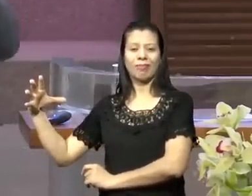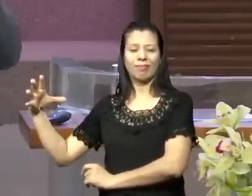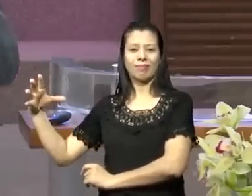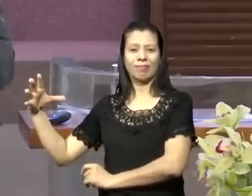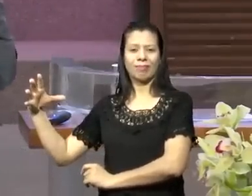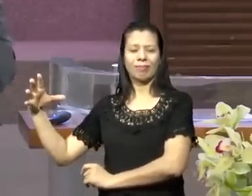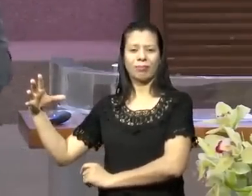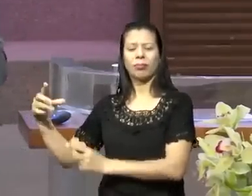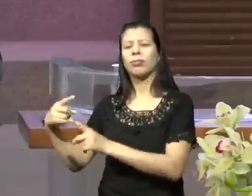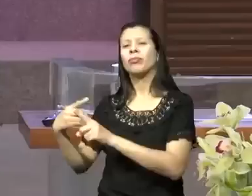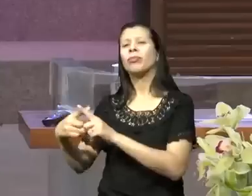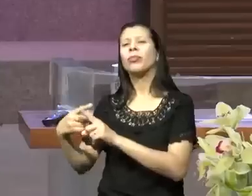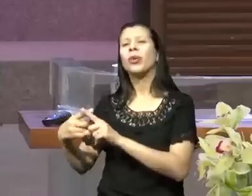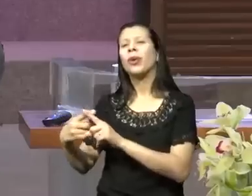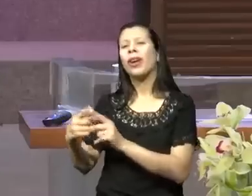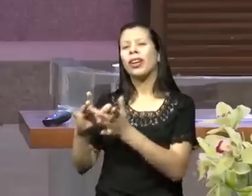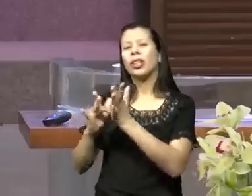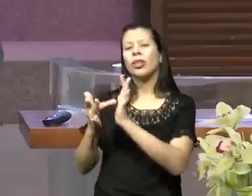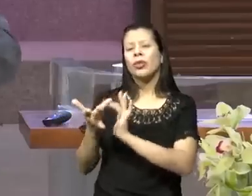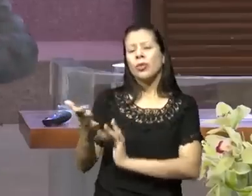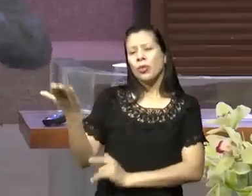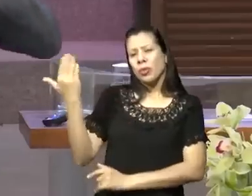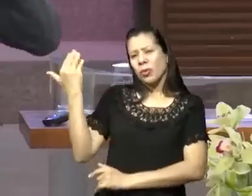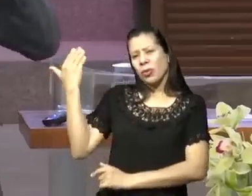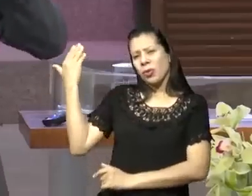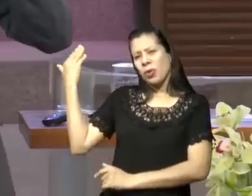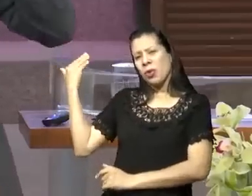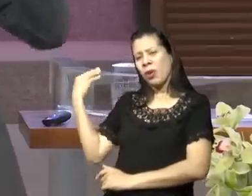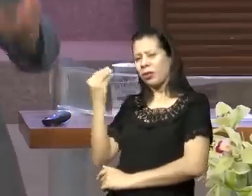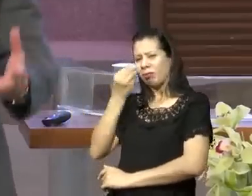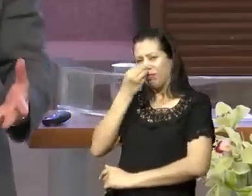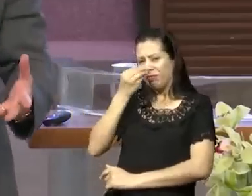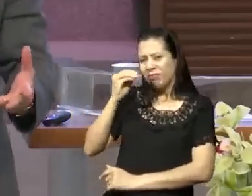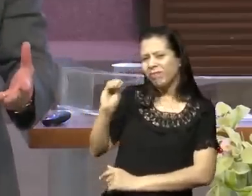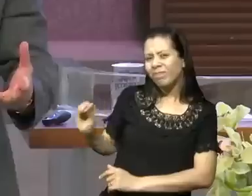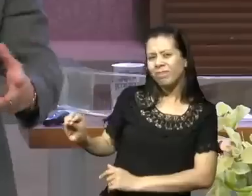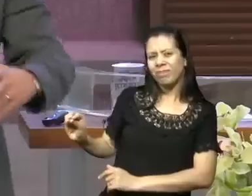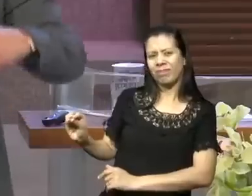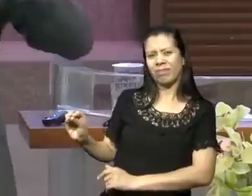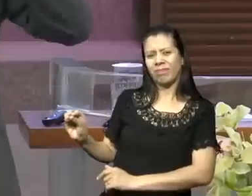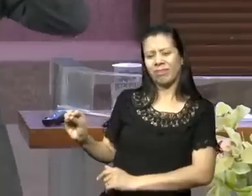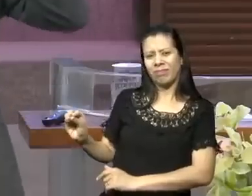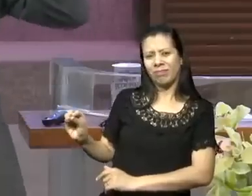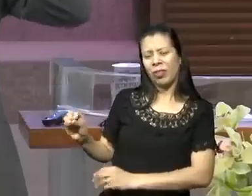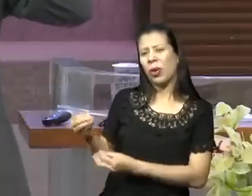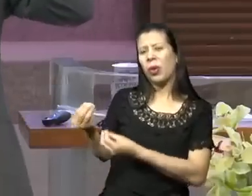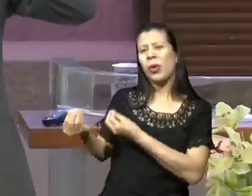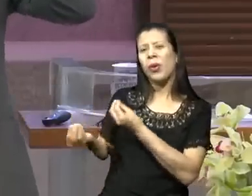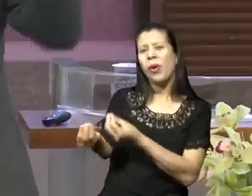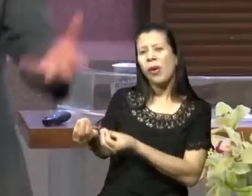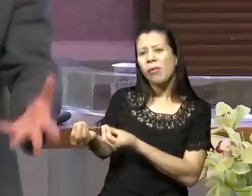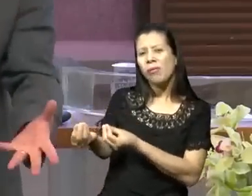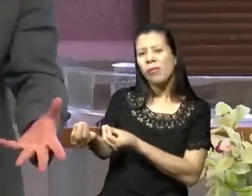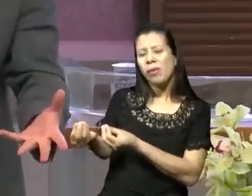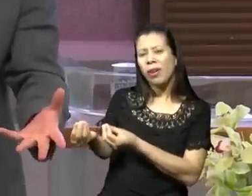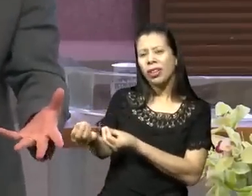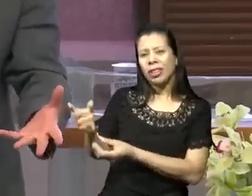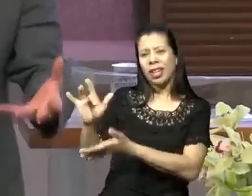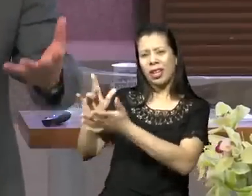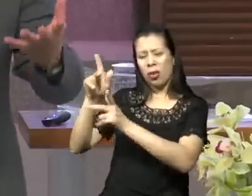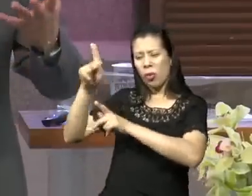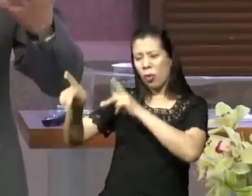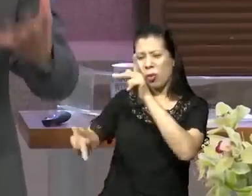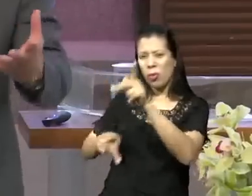porque ele foi rejeitado Deus estava querendo mostrar-se plenamente Deus Mudar sem seu caráter plenamente